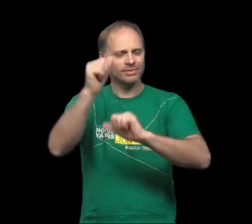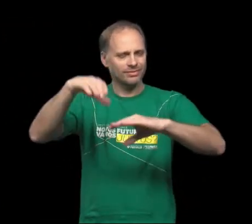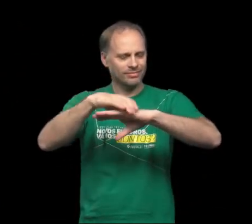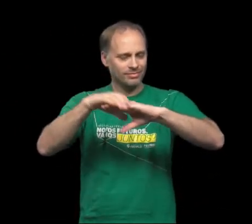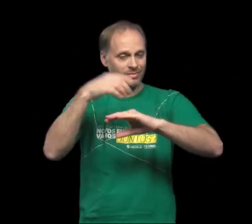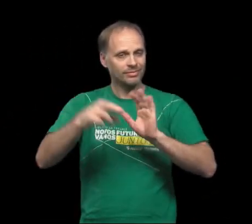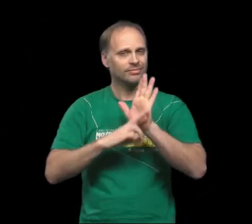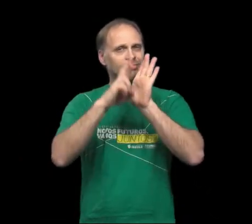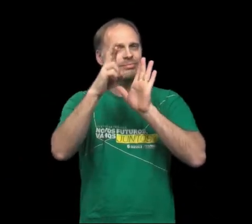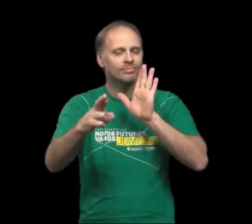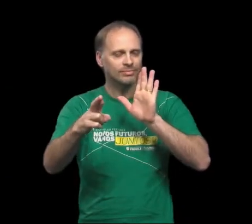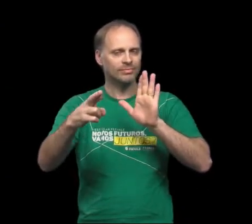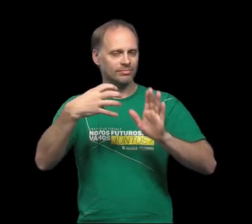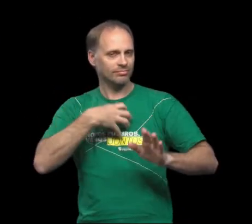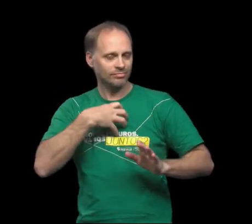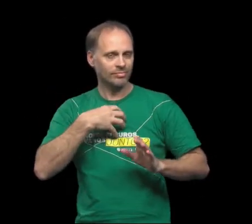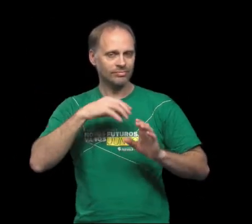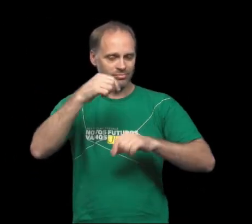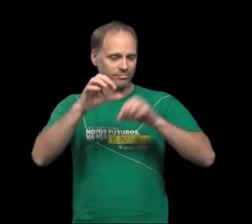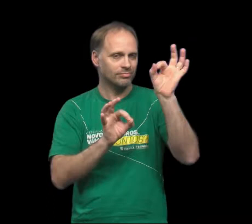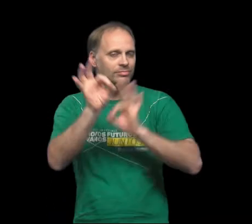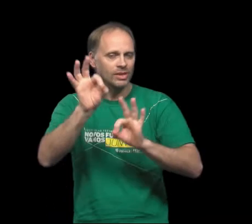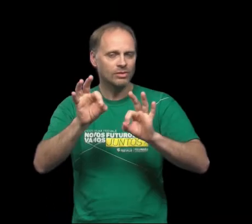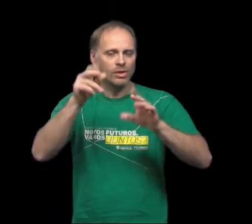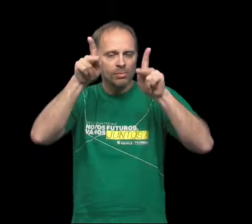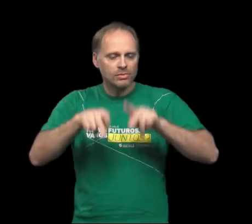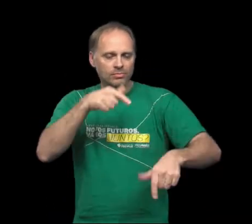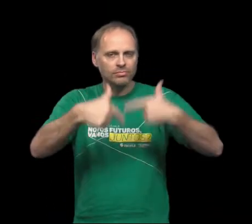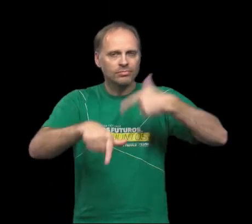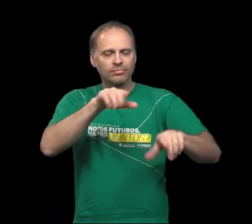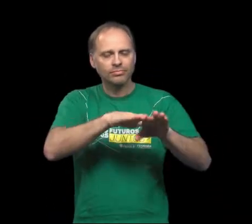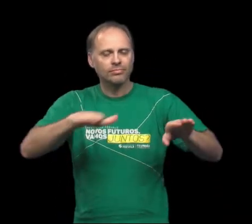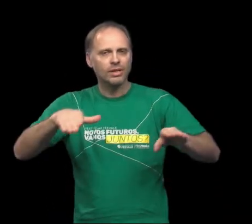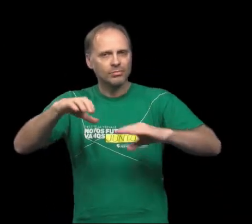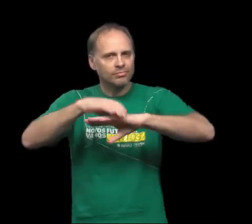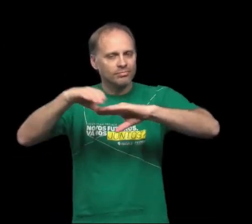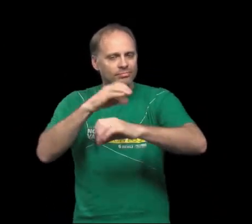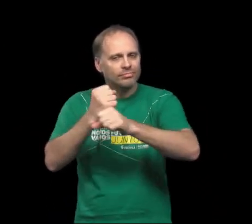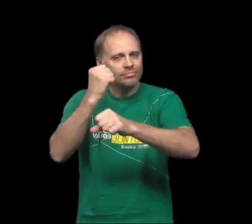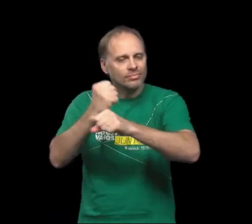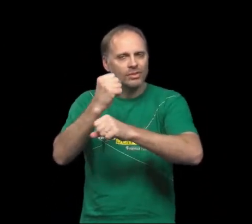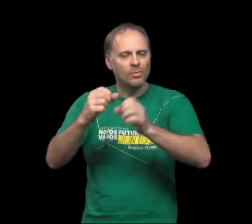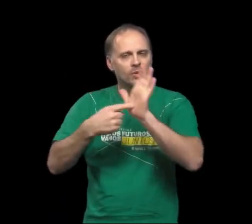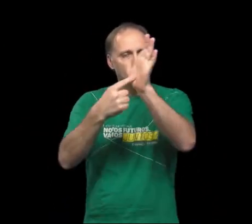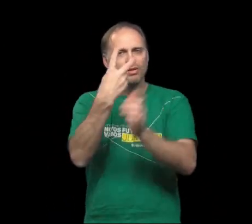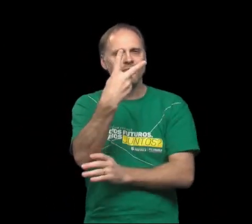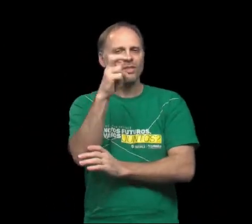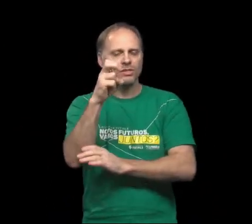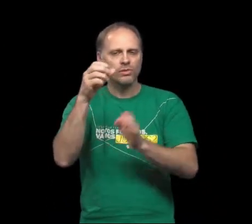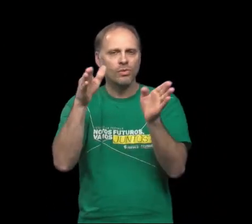A obra representa de forma estilizada os trabalhadores na esteira de uma linha de produção, demonstrada na forma de